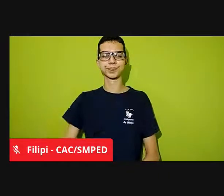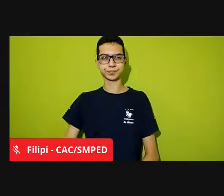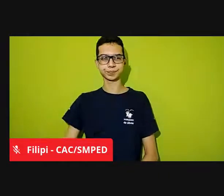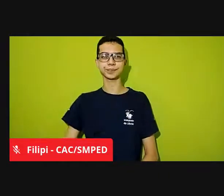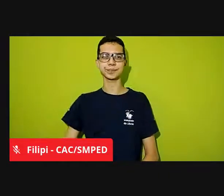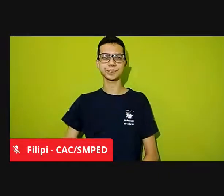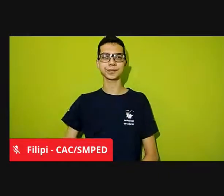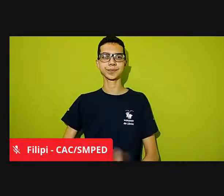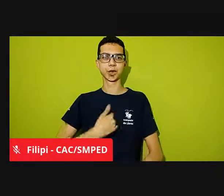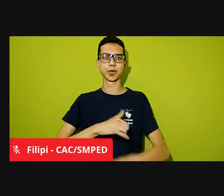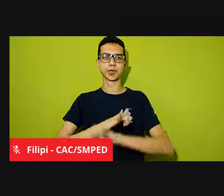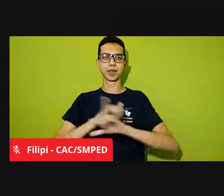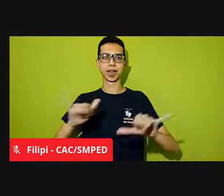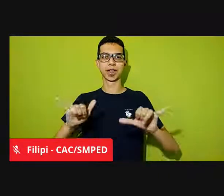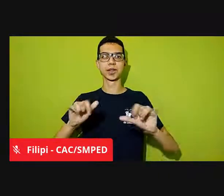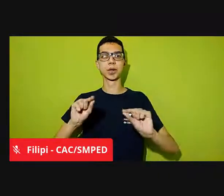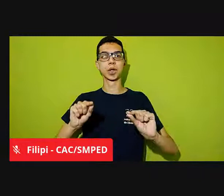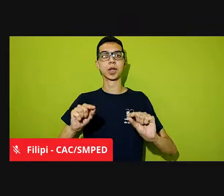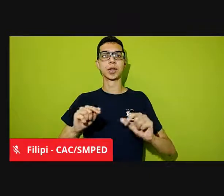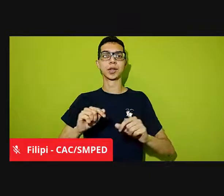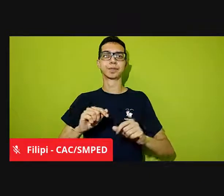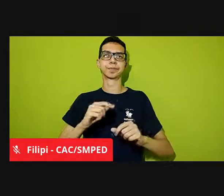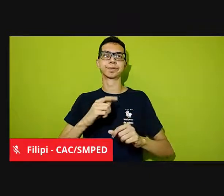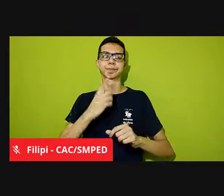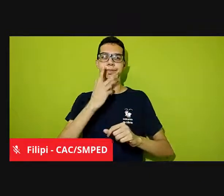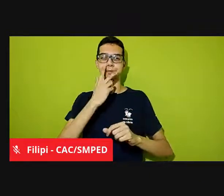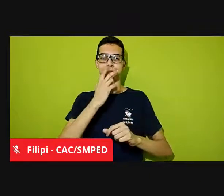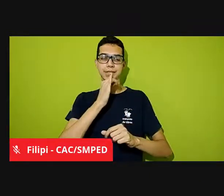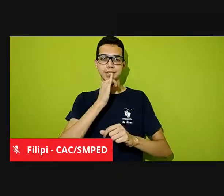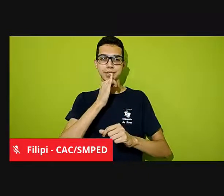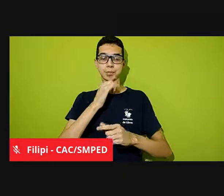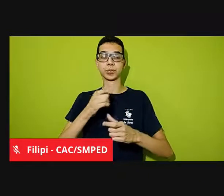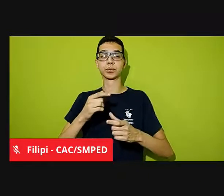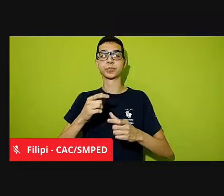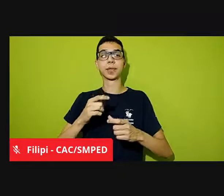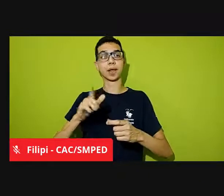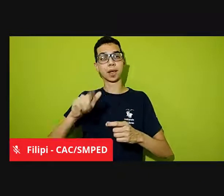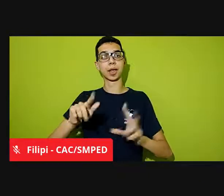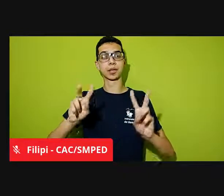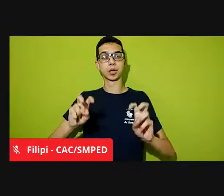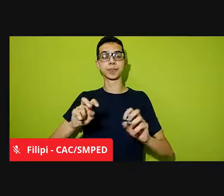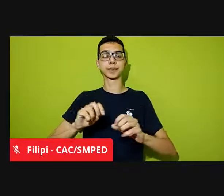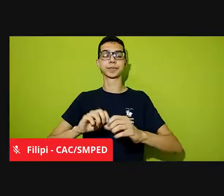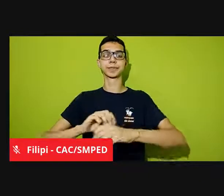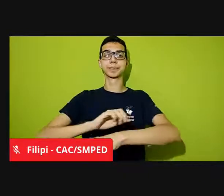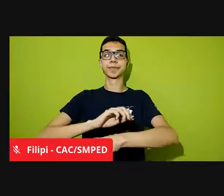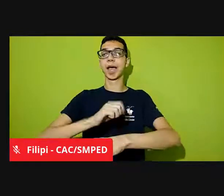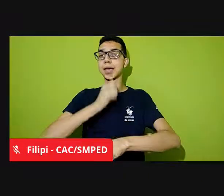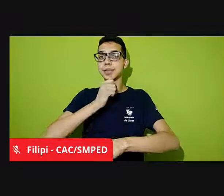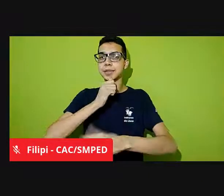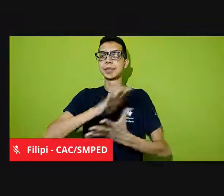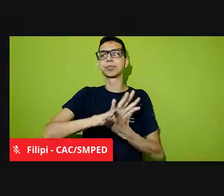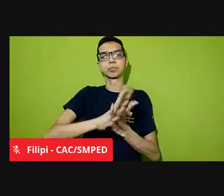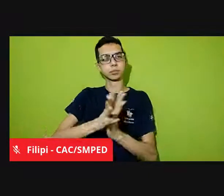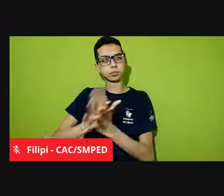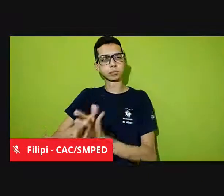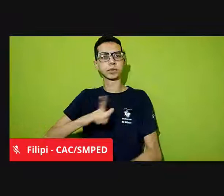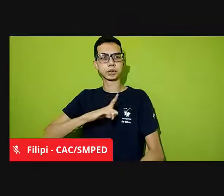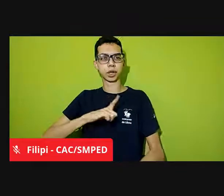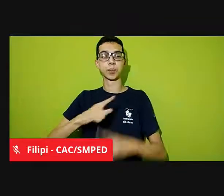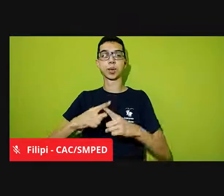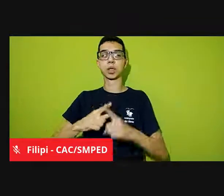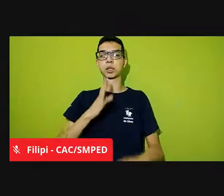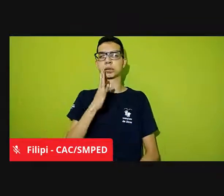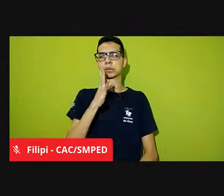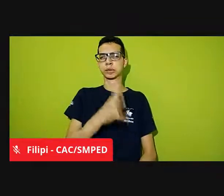Eu estou usando aqui esses trocadilhos de apoiados também, em alicerces capacitistas. Ou seja, quando se julga a